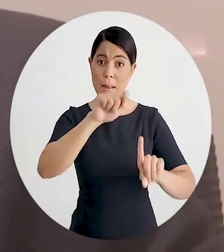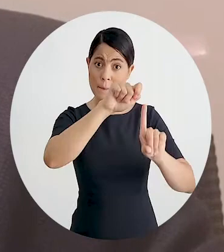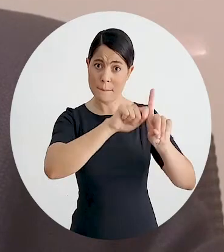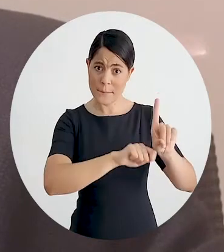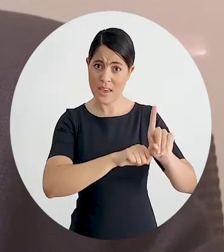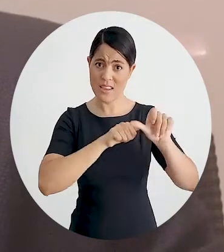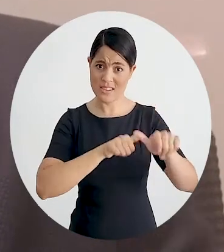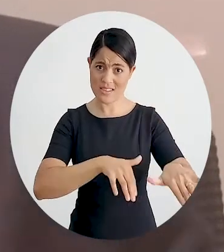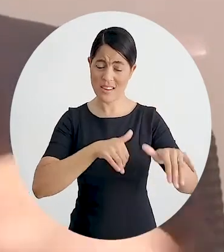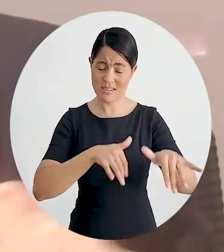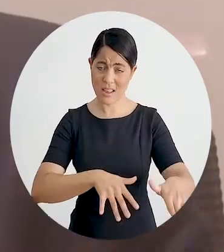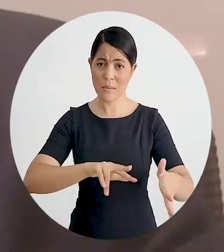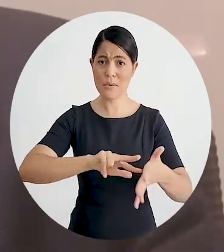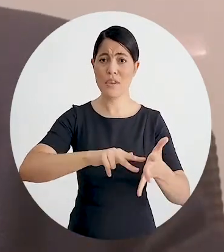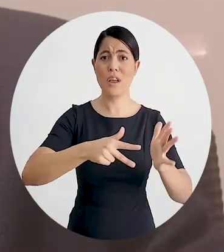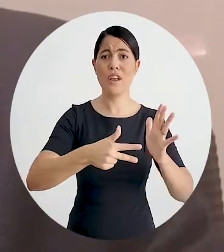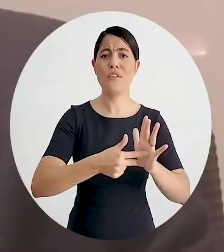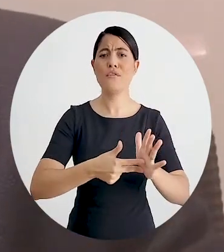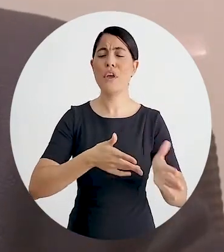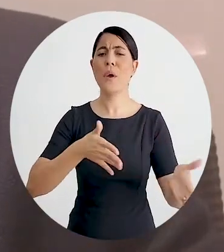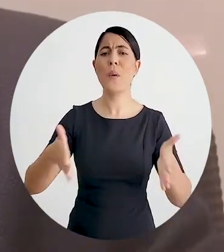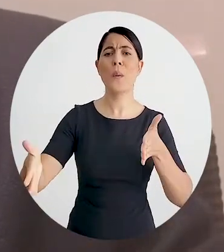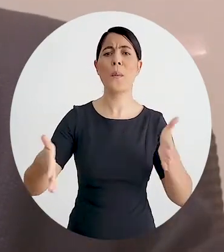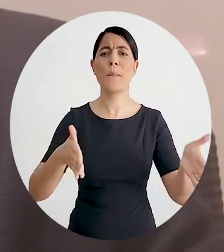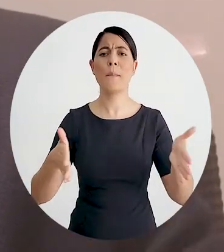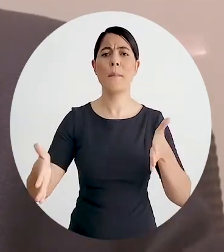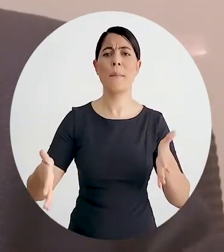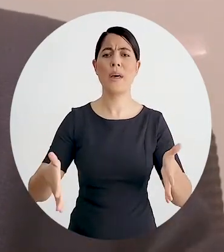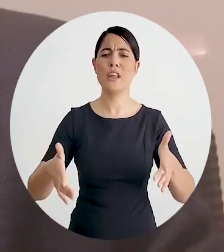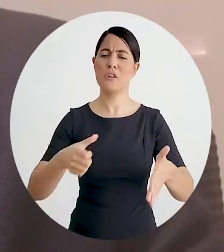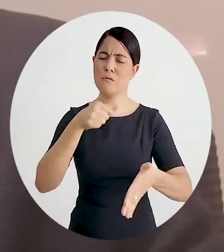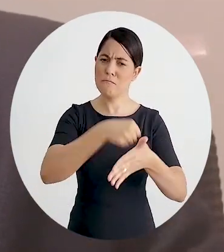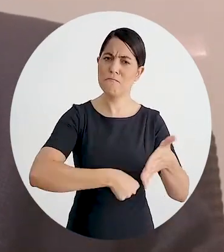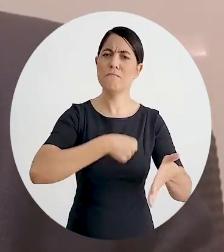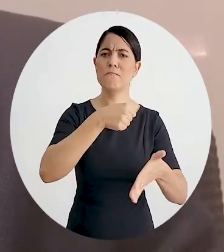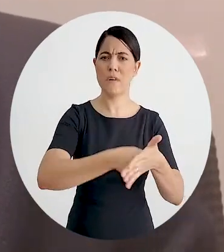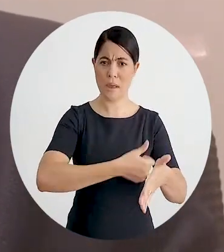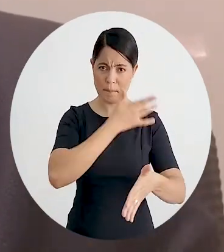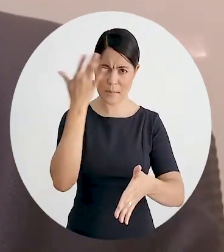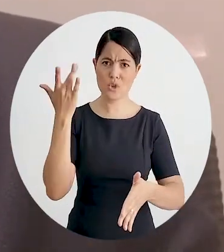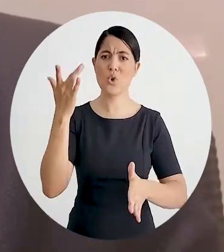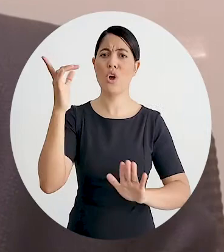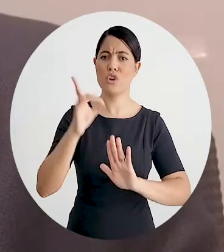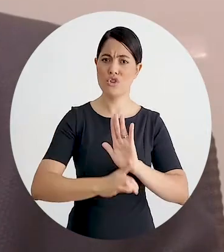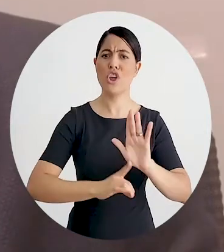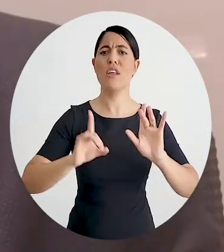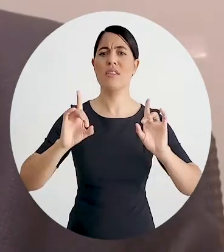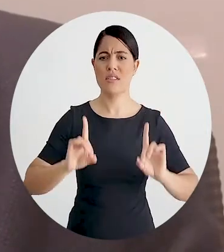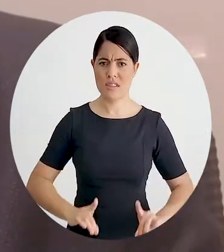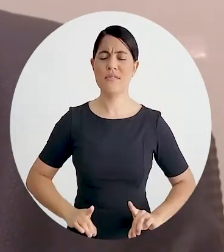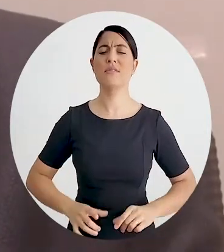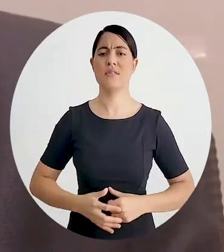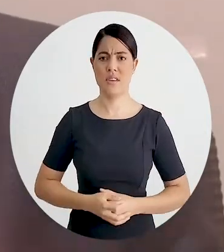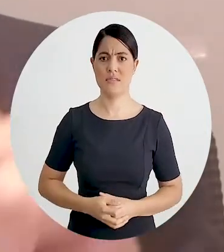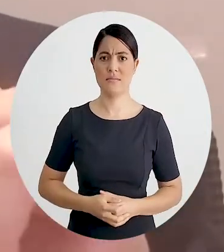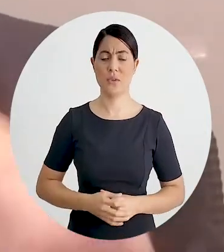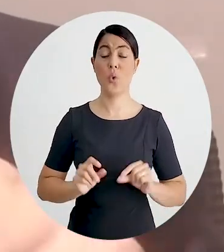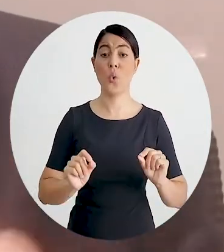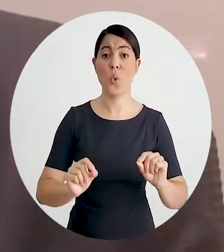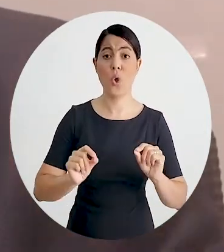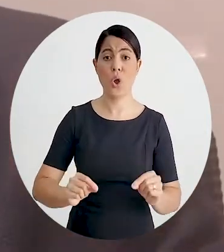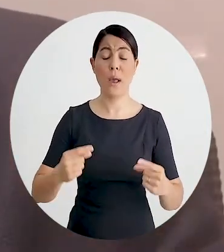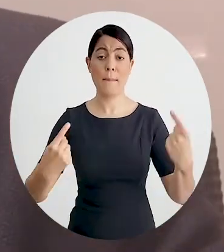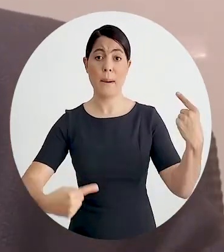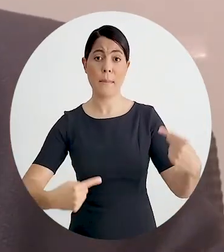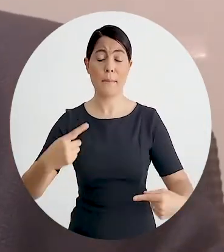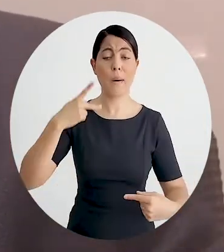pessoas com deficiência. Com as eleições municipais de 2020 que se aproximam, para garantirmos a efetivação também dos